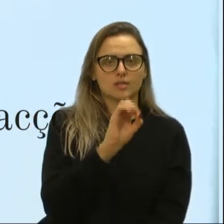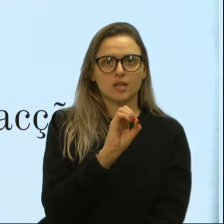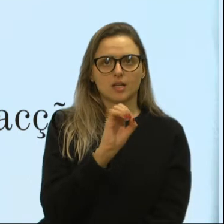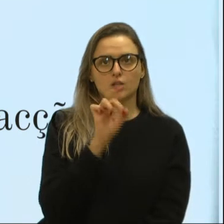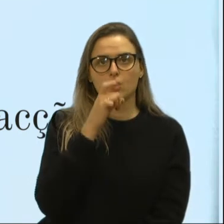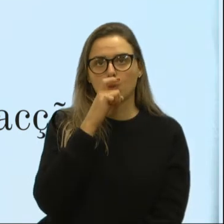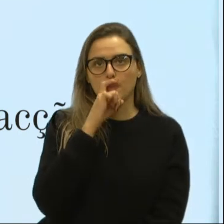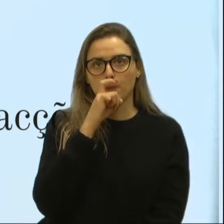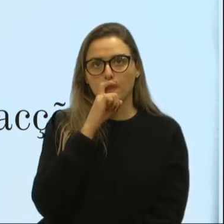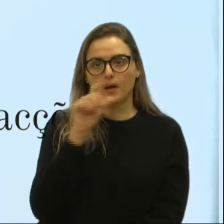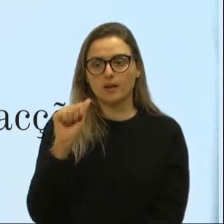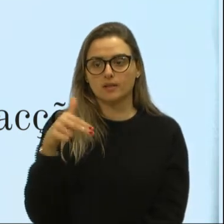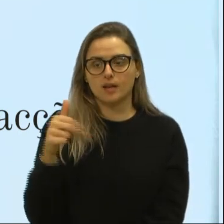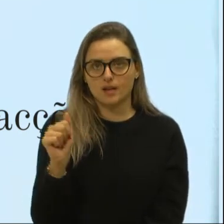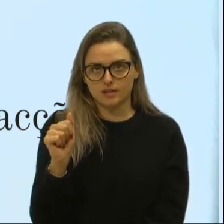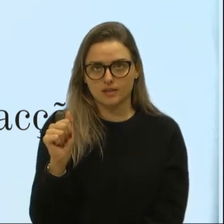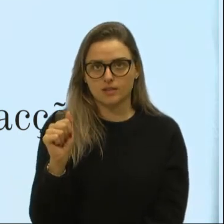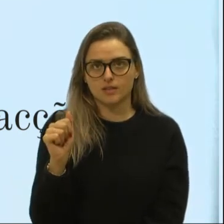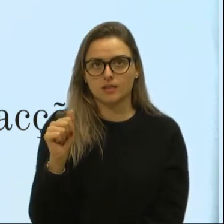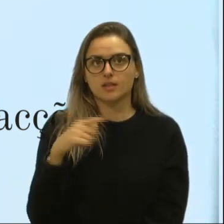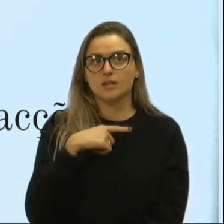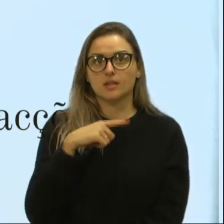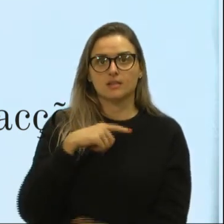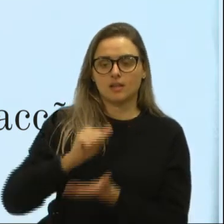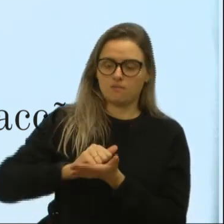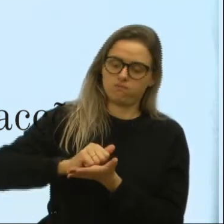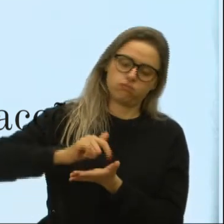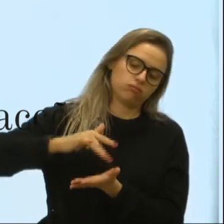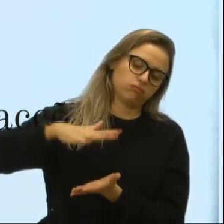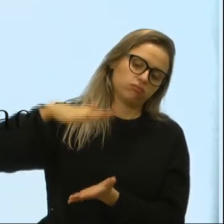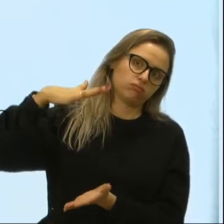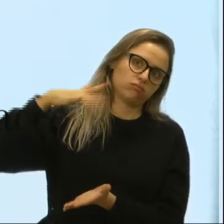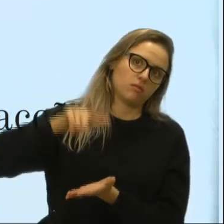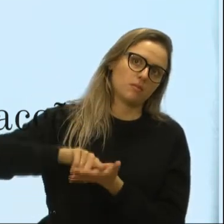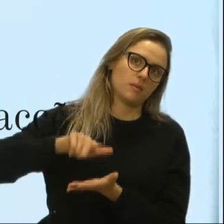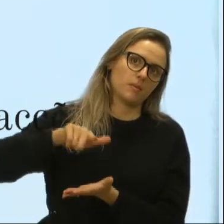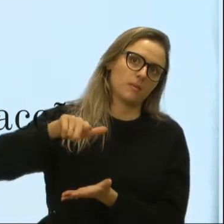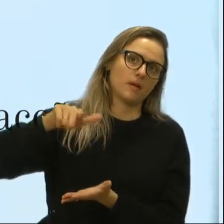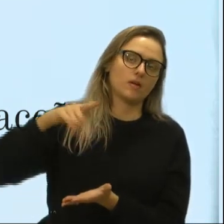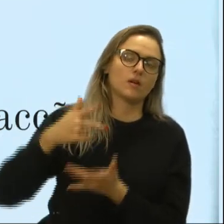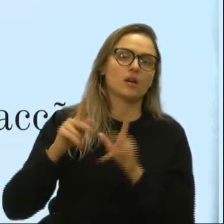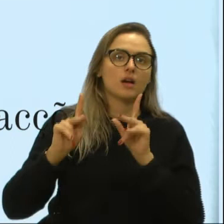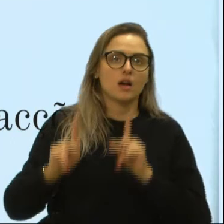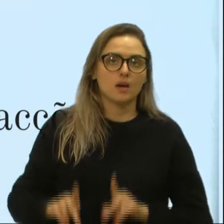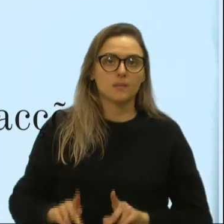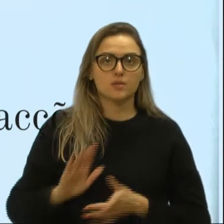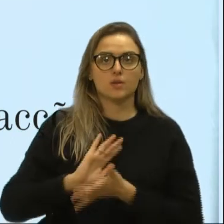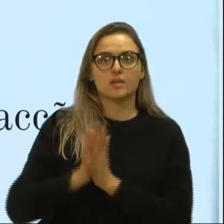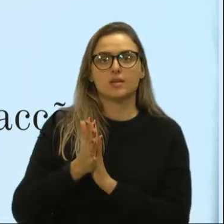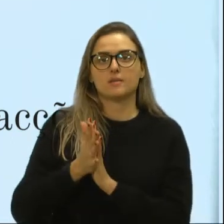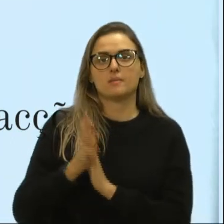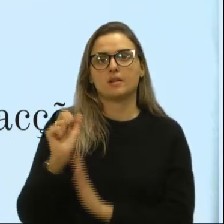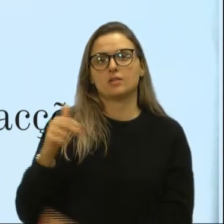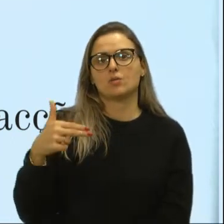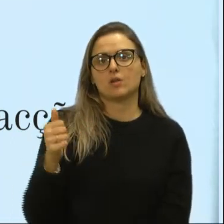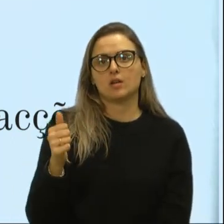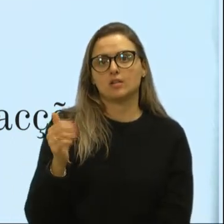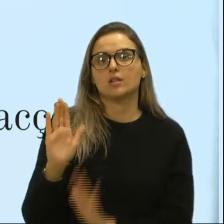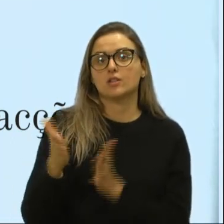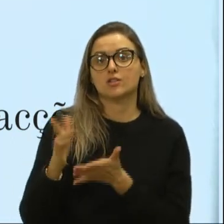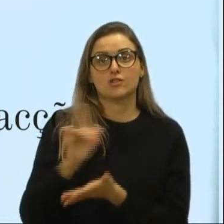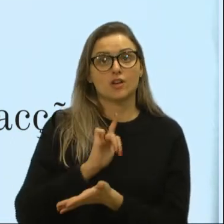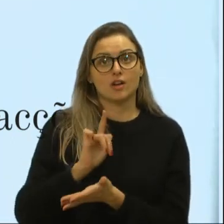com uma pilha de papéis assim, de que a pessoa que matou a Ana Clara tinha já como